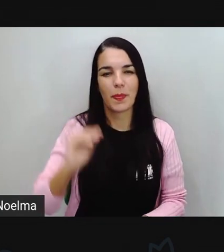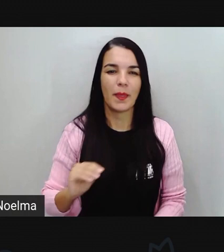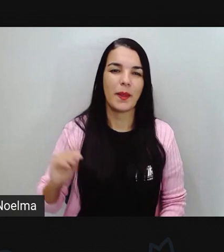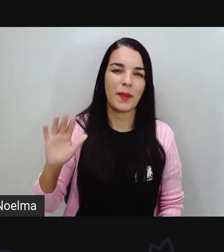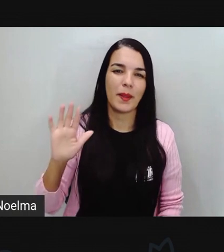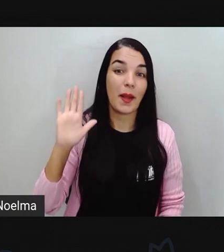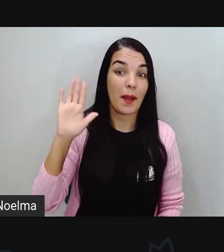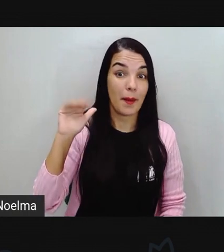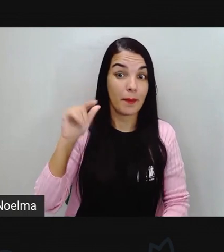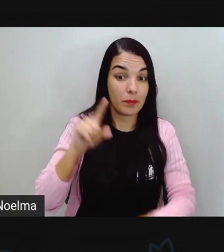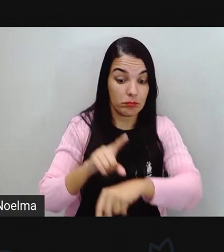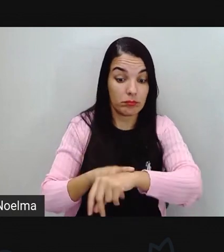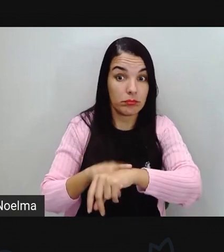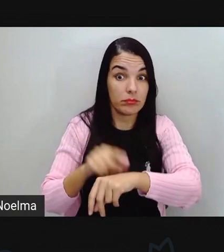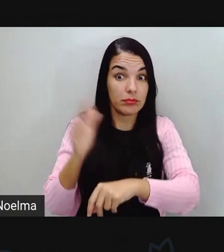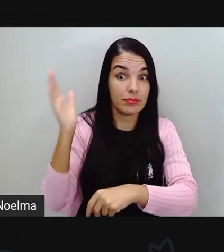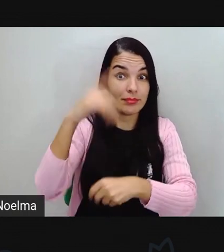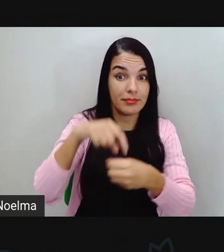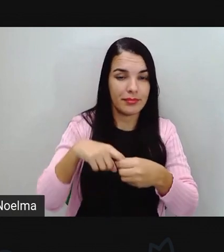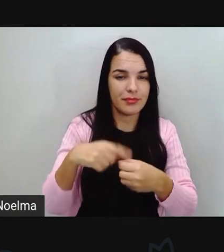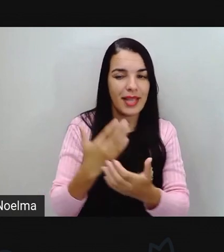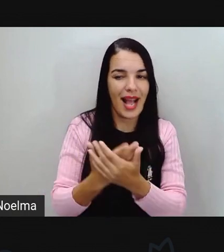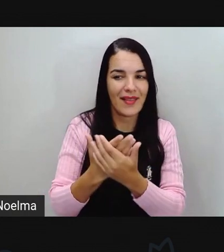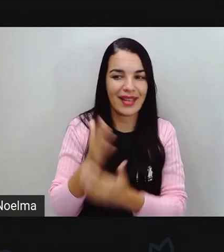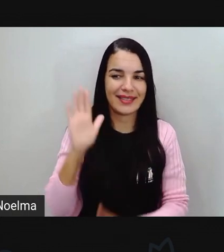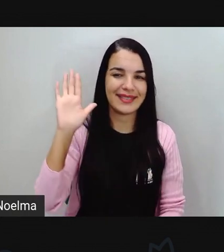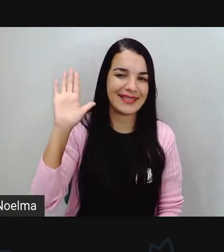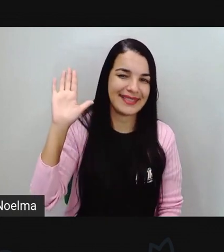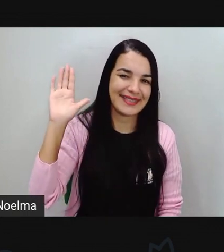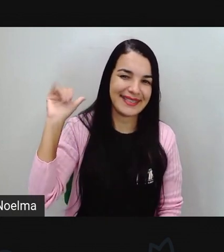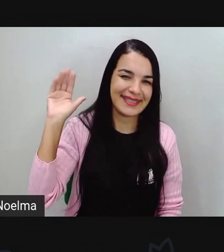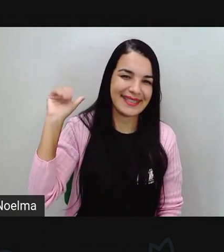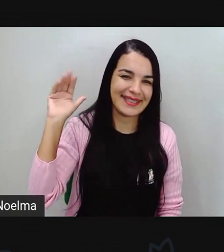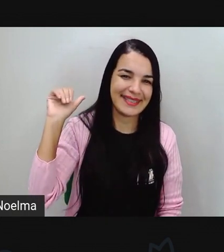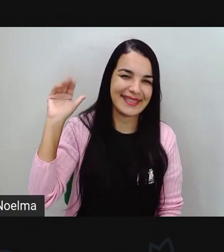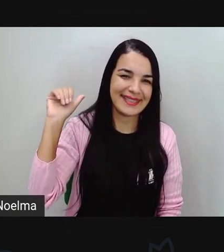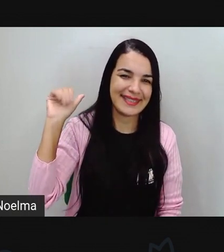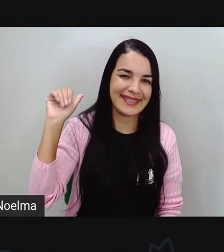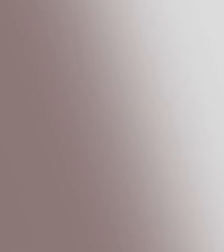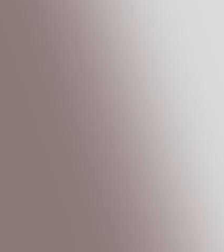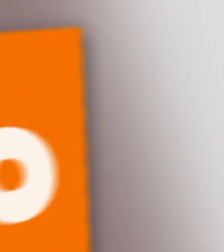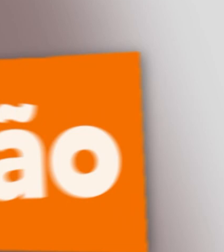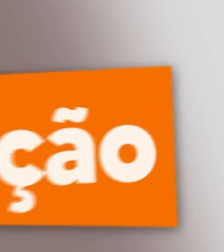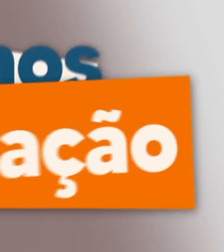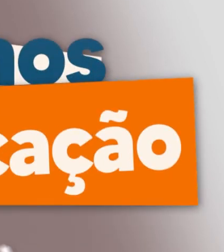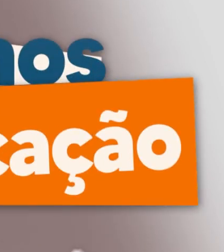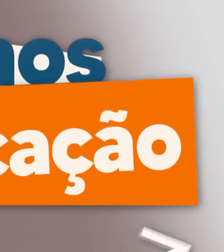vocês e daqui a pouco a gente volta com mais uma aula, certo? Tchau, tchau!